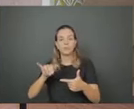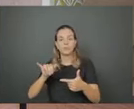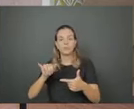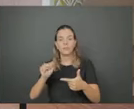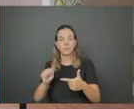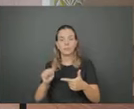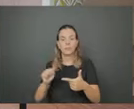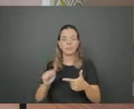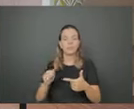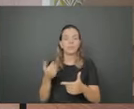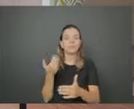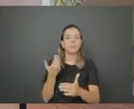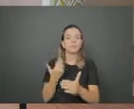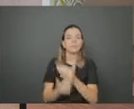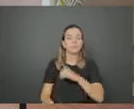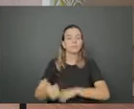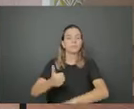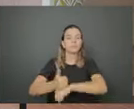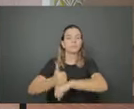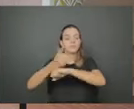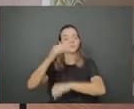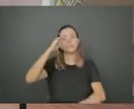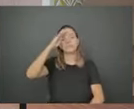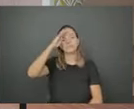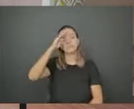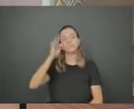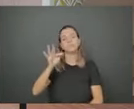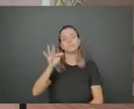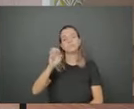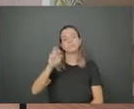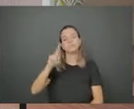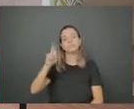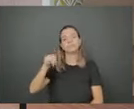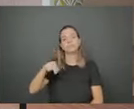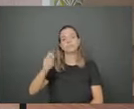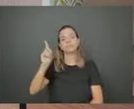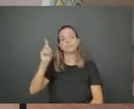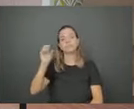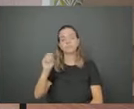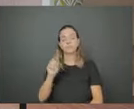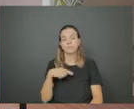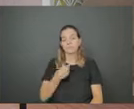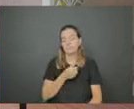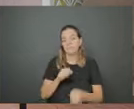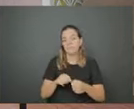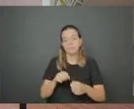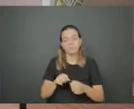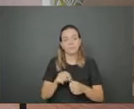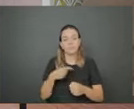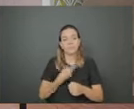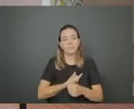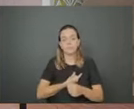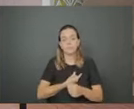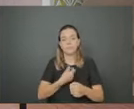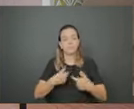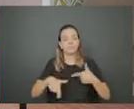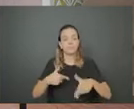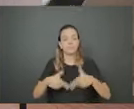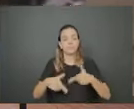do Coronel Fernando. Então, a nossa parte nós fizemos e está nas mãos da Justiça, do Tribunal de Justiça,